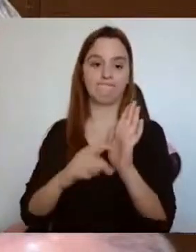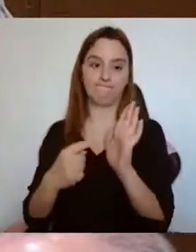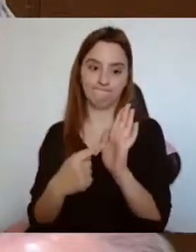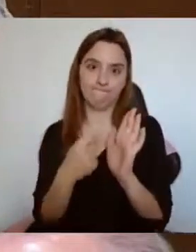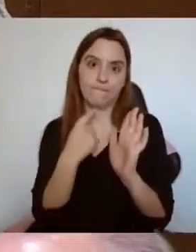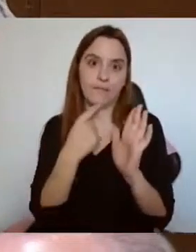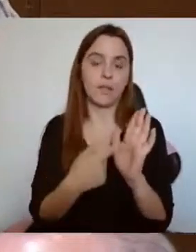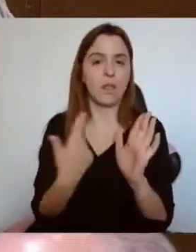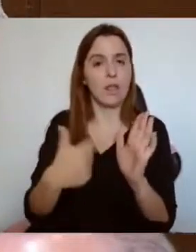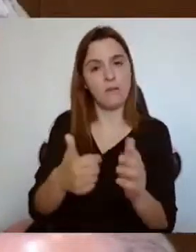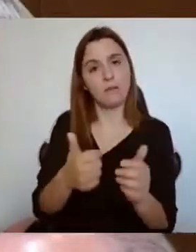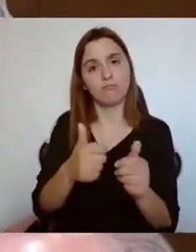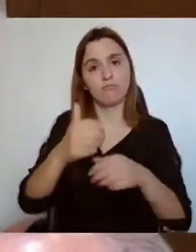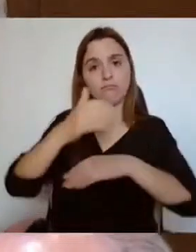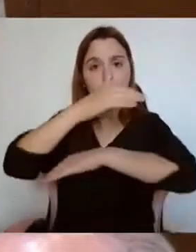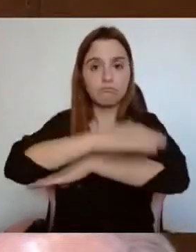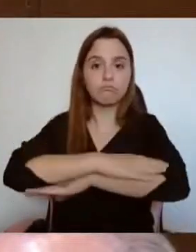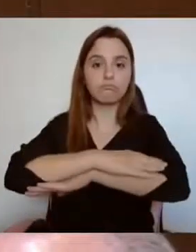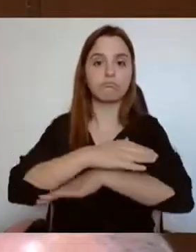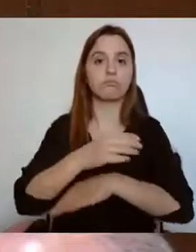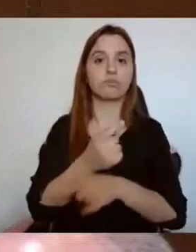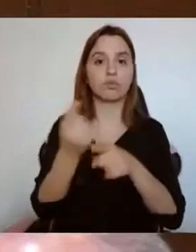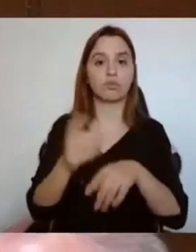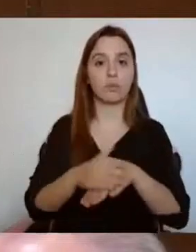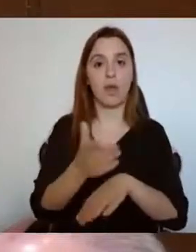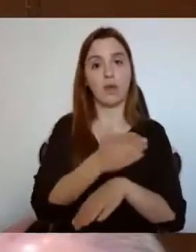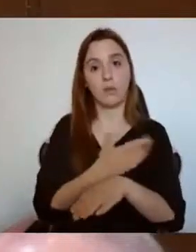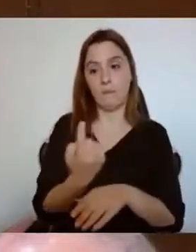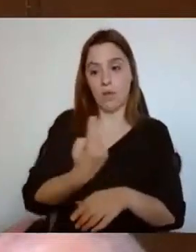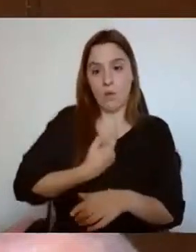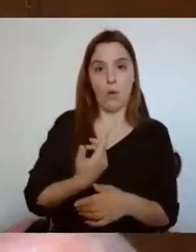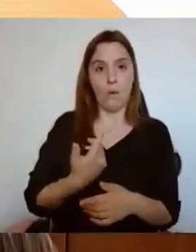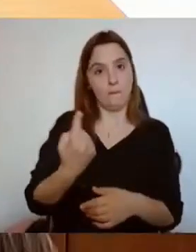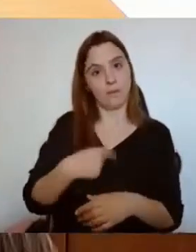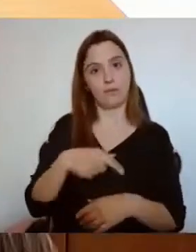não estarmos em falta com o mandato que nos foi conferido. Muito obrigado, Sr. Presidente. Muito obrigado.